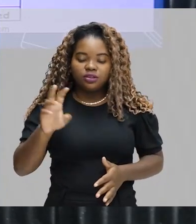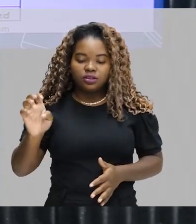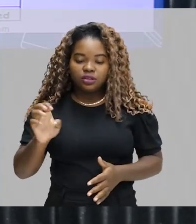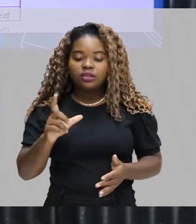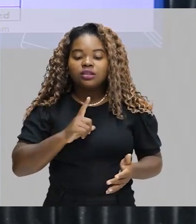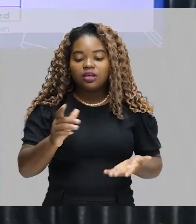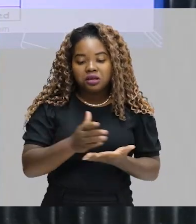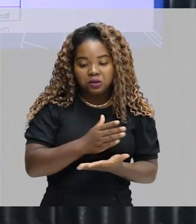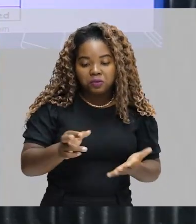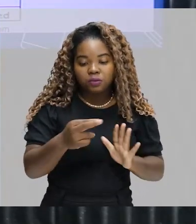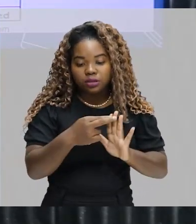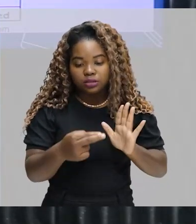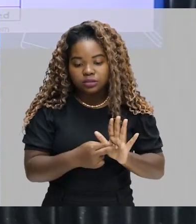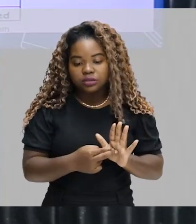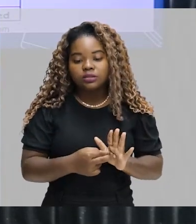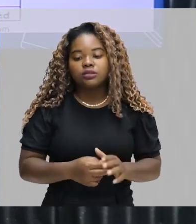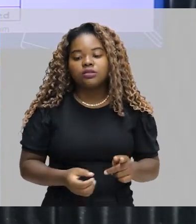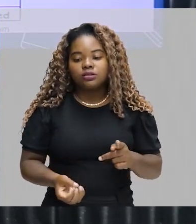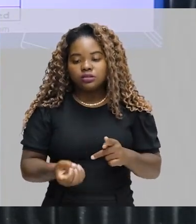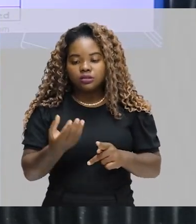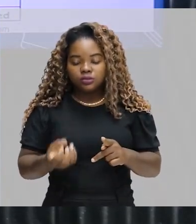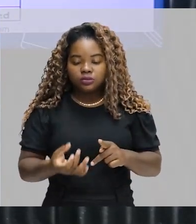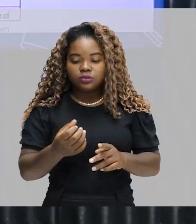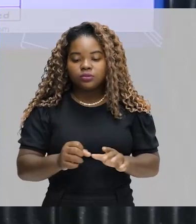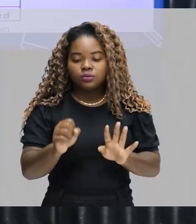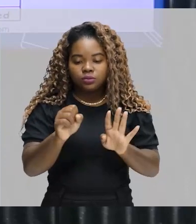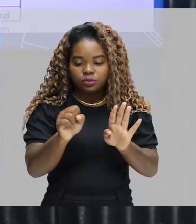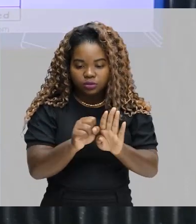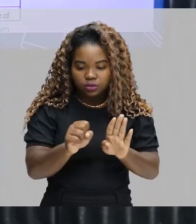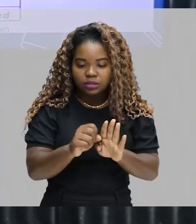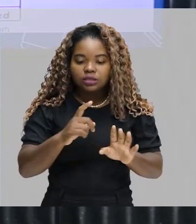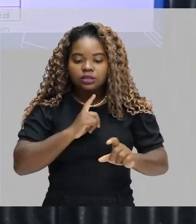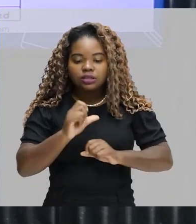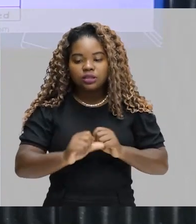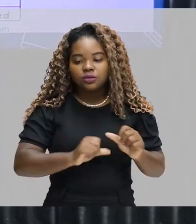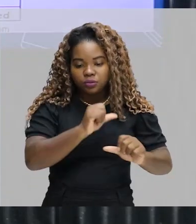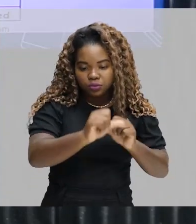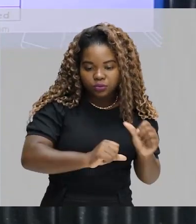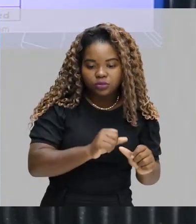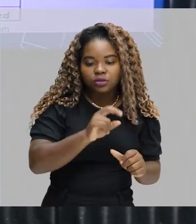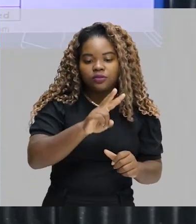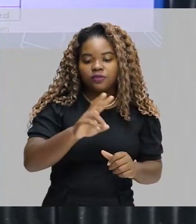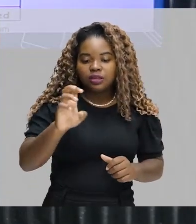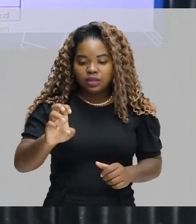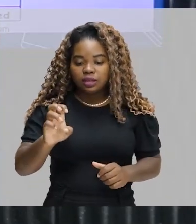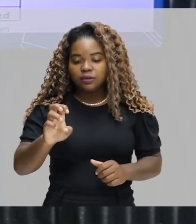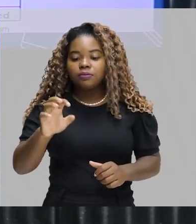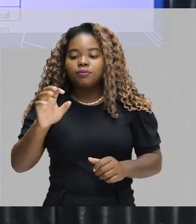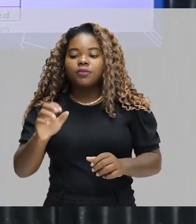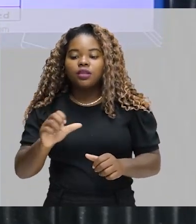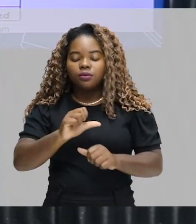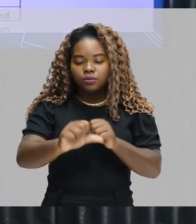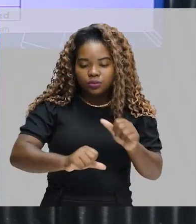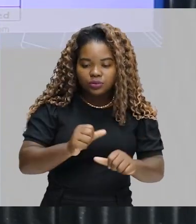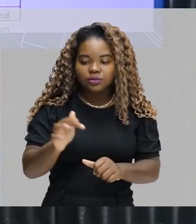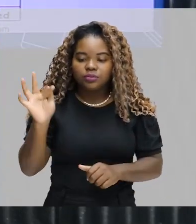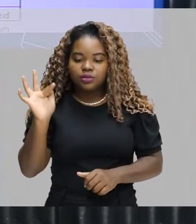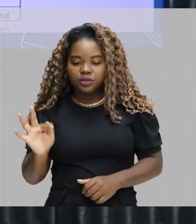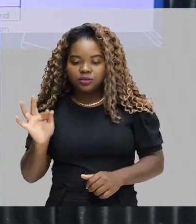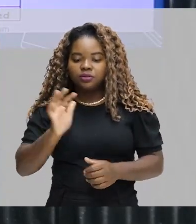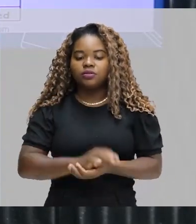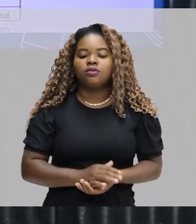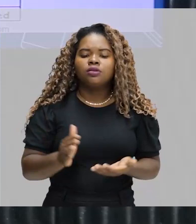algumas regrinhas, como, por exemplo, no plural de substantivo, que você troca o VE pelo F. Tá? Então, algumas coisas vocês